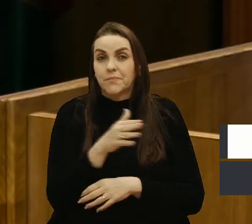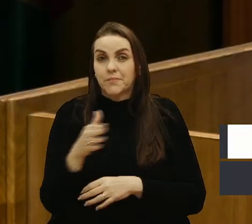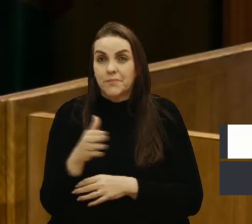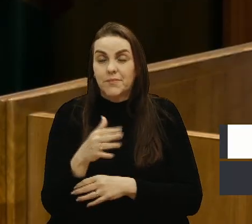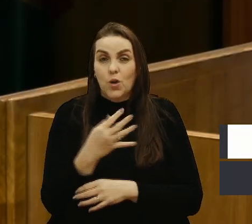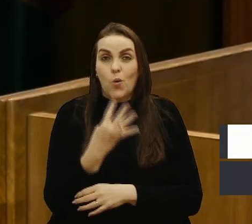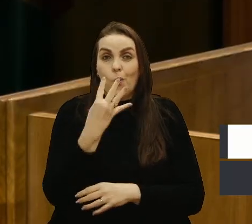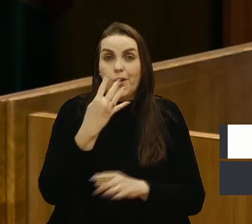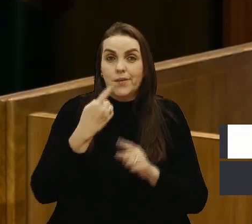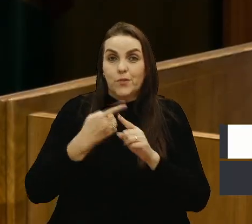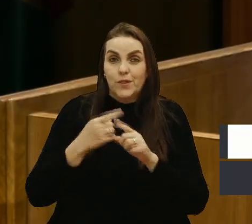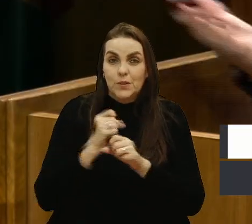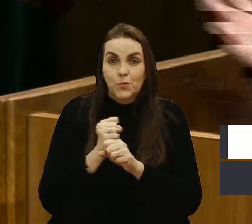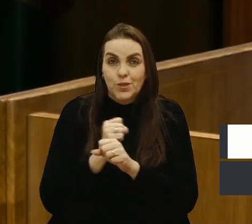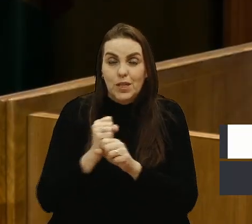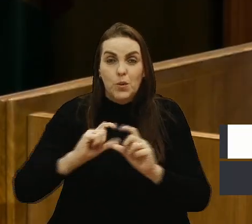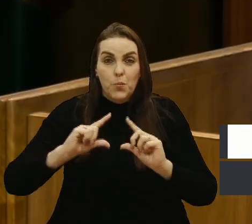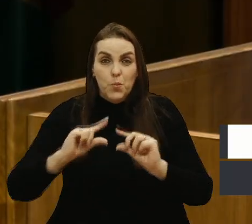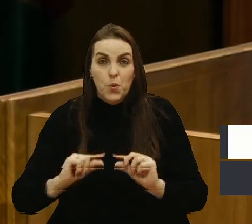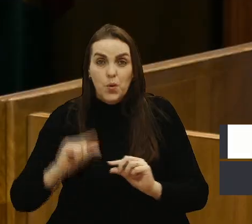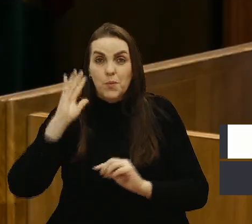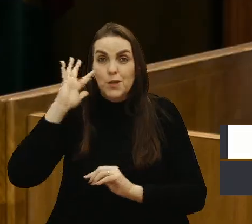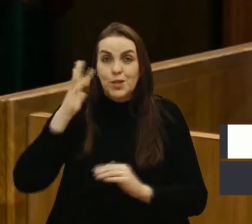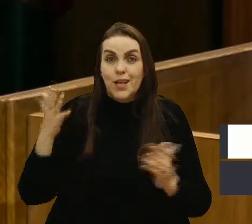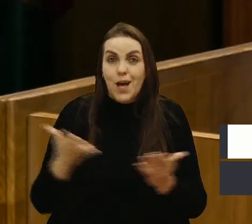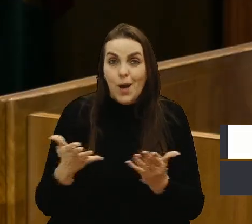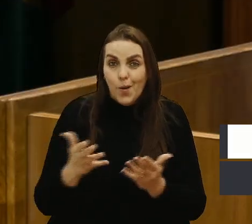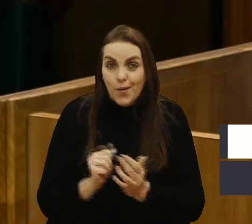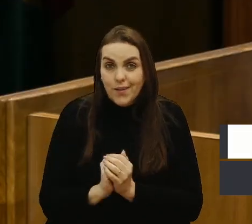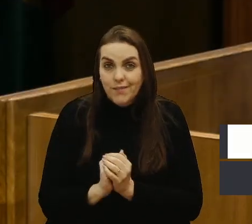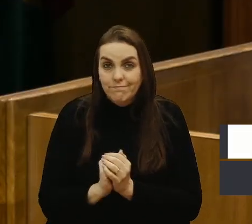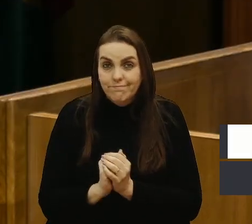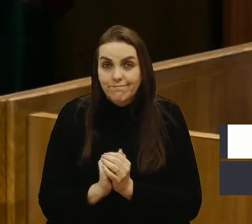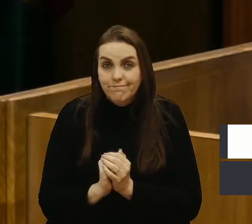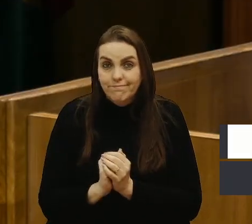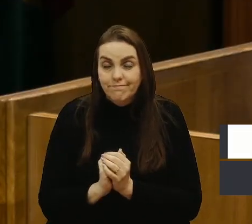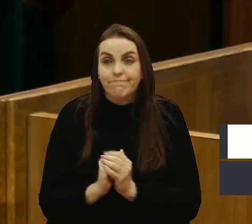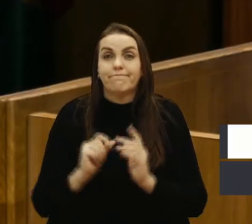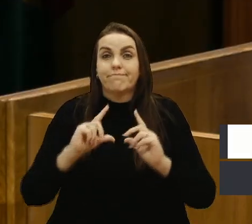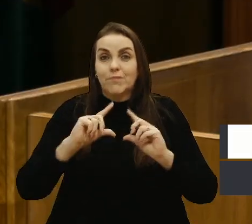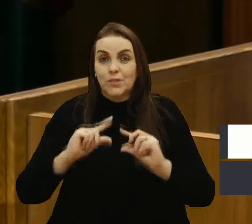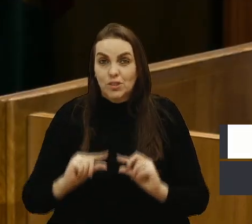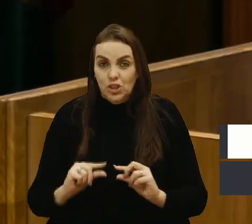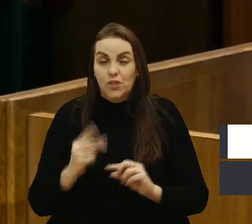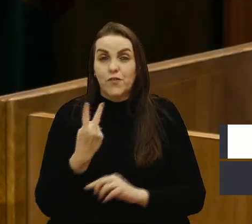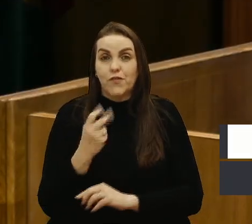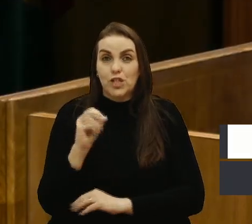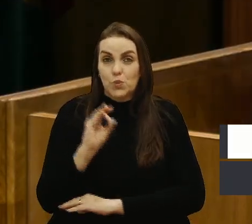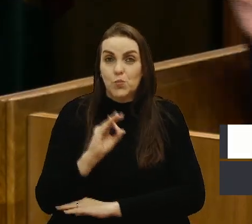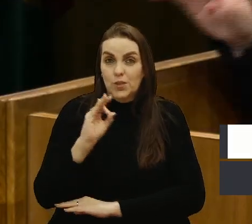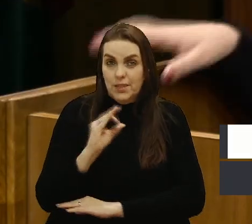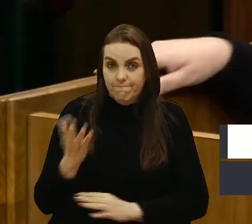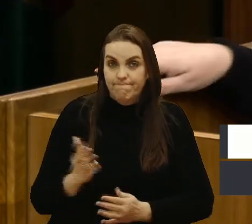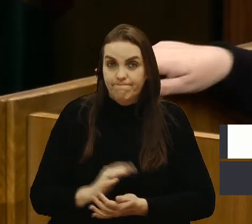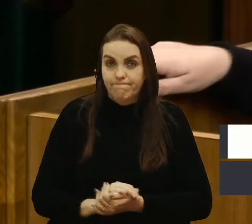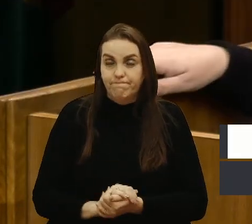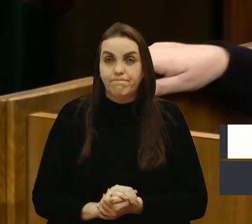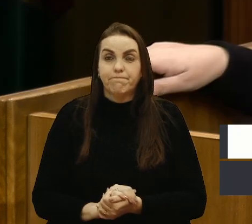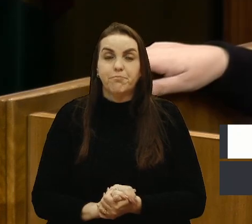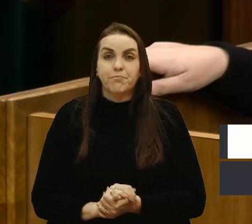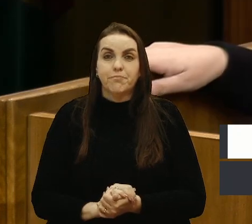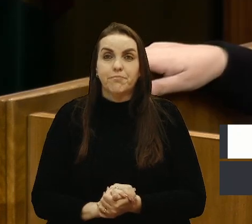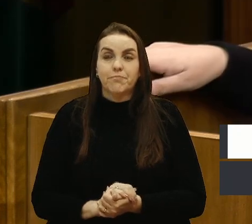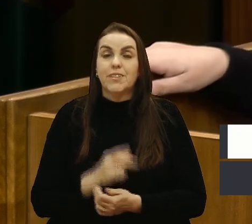4 vezes ao ano é pouco, imagine agora, com redução de 20%.